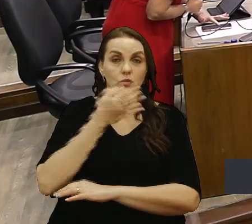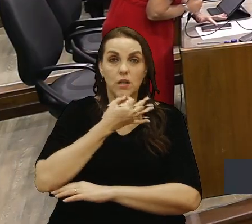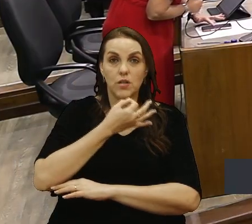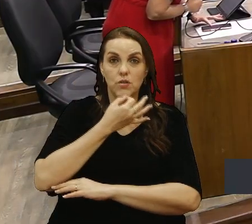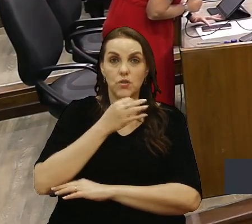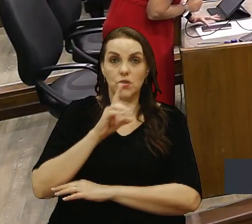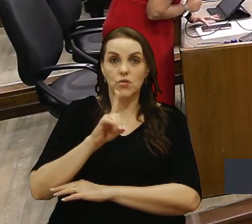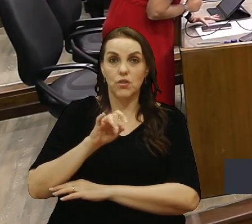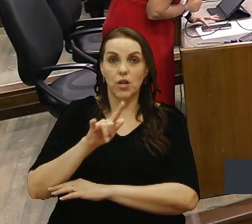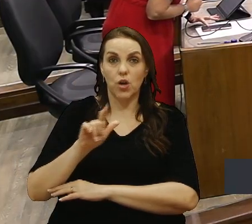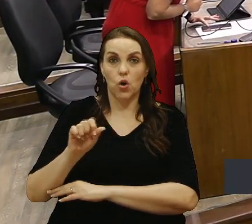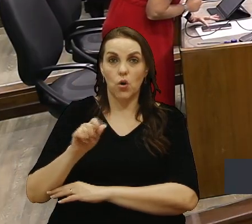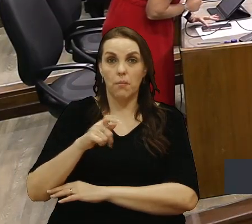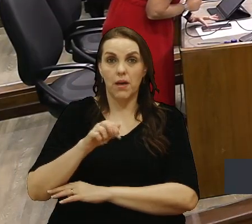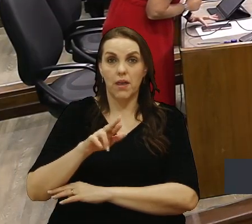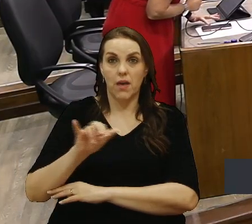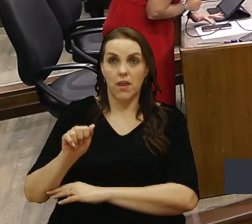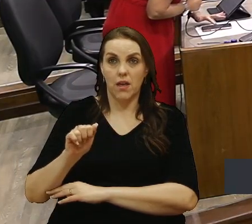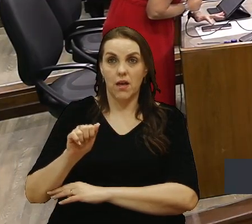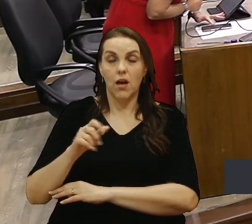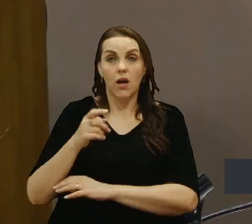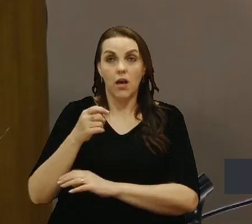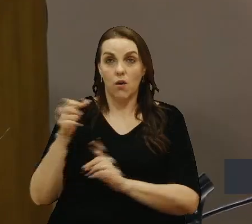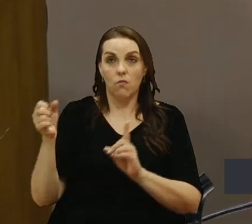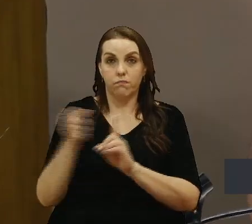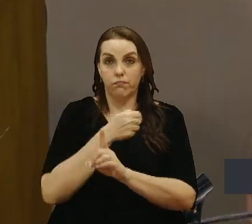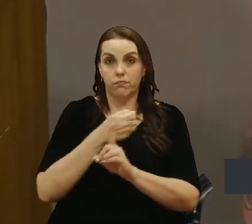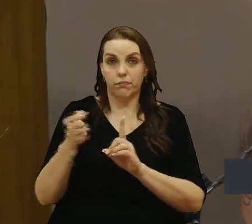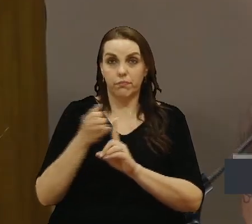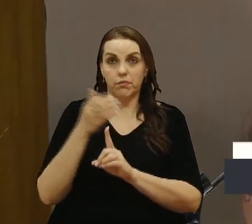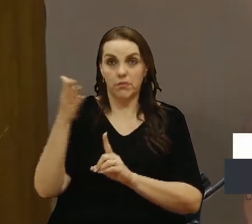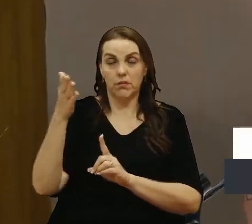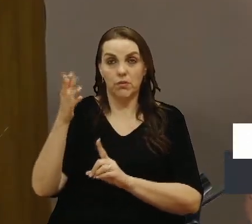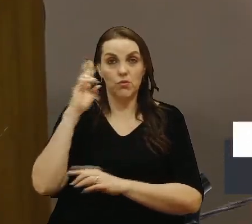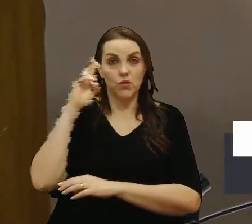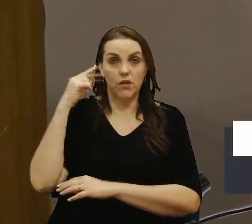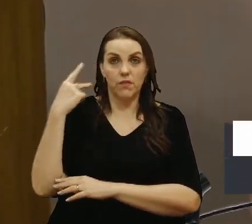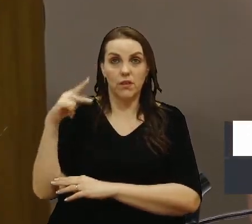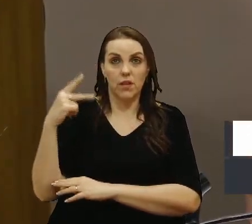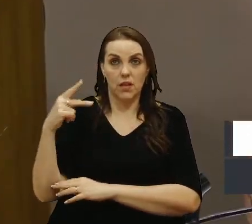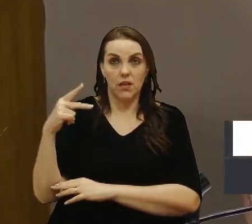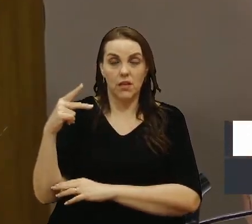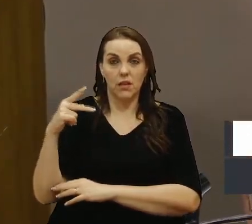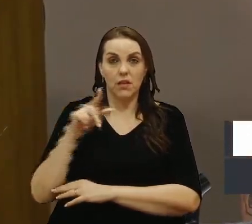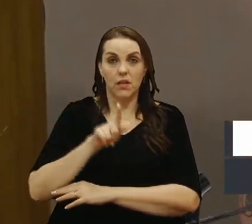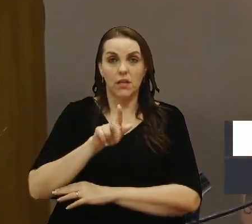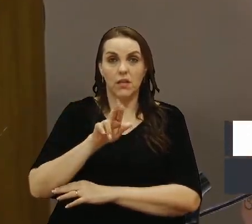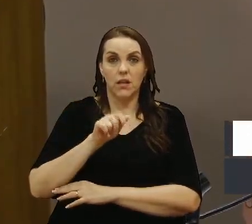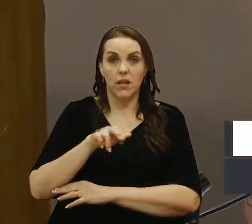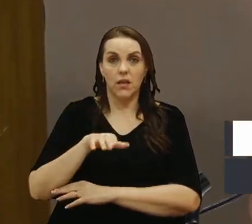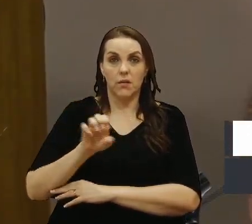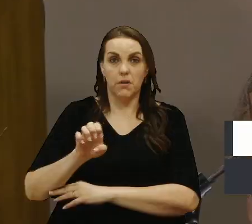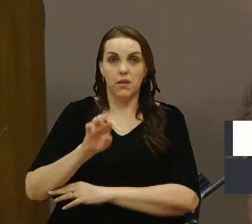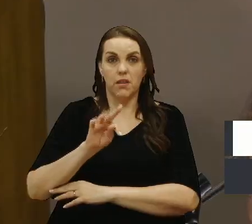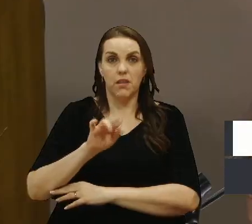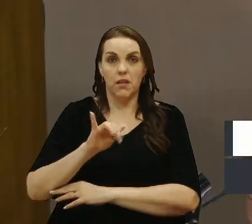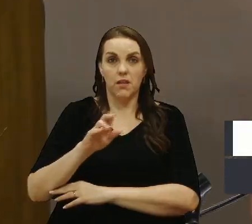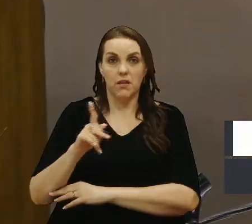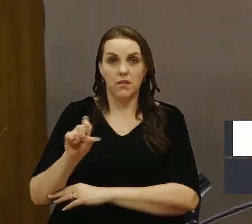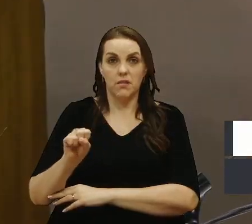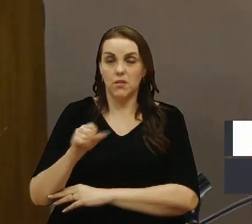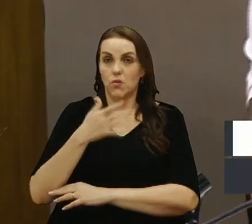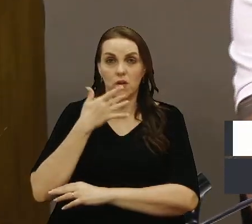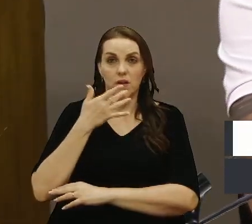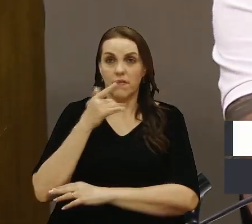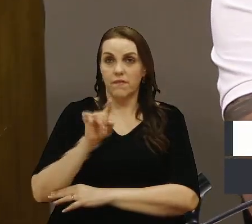Pereira, quase apanhei na quadra, acabei apanhando do chefe dele, né, do Guilherme Triques. Né? Pô, não foi fácil, gente,